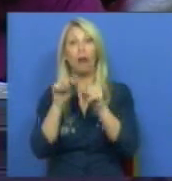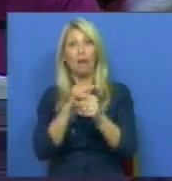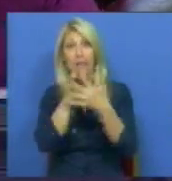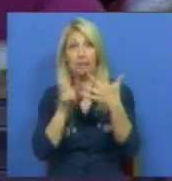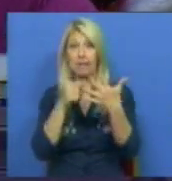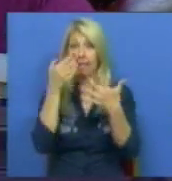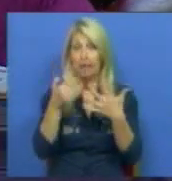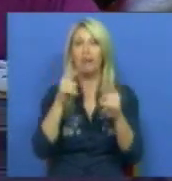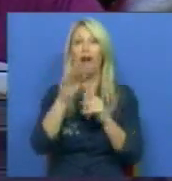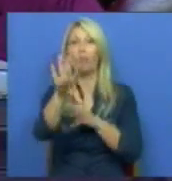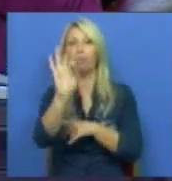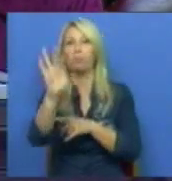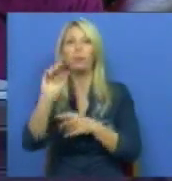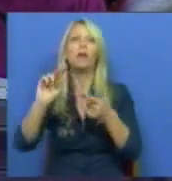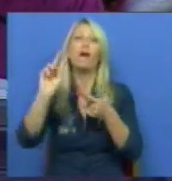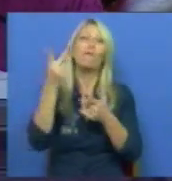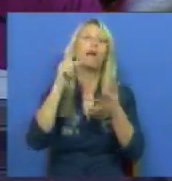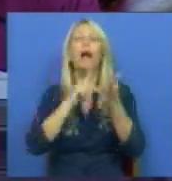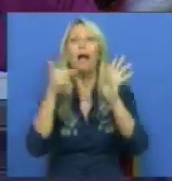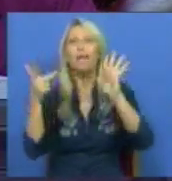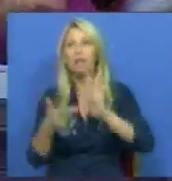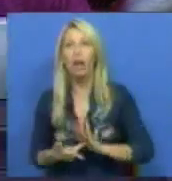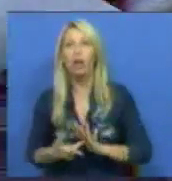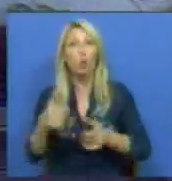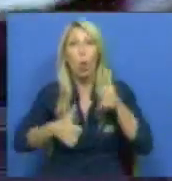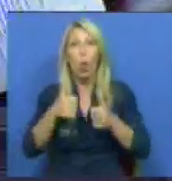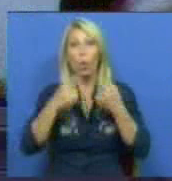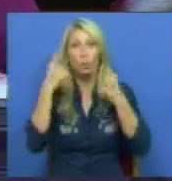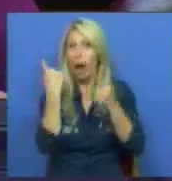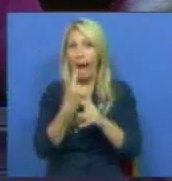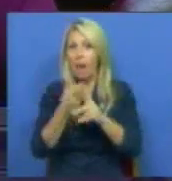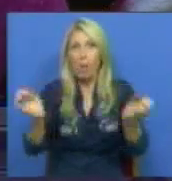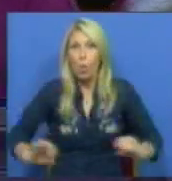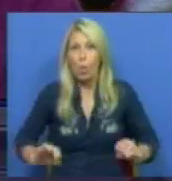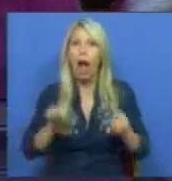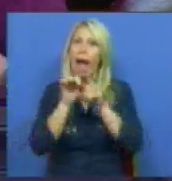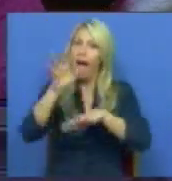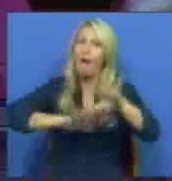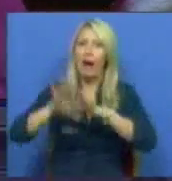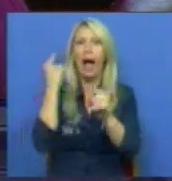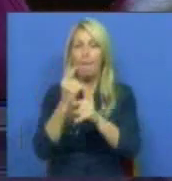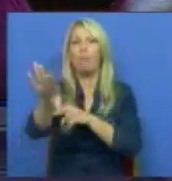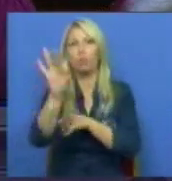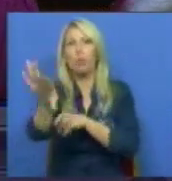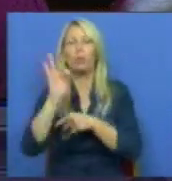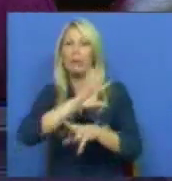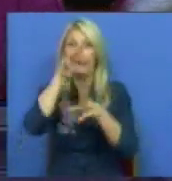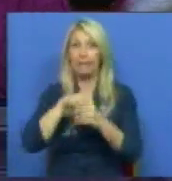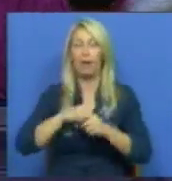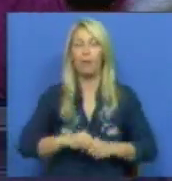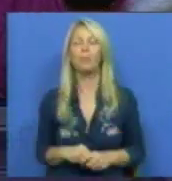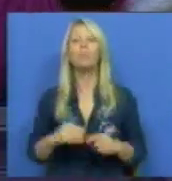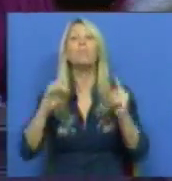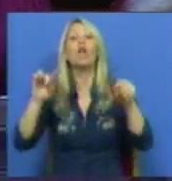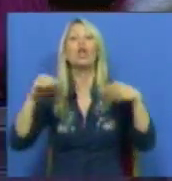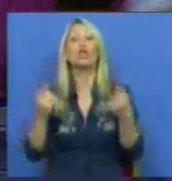técnicos, neste artigo também, estes técnicos nomeiam, mais uma vez não há concurso público, nomeiam os 2 responsáveis técnicos pelo Parque do Coa e pelo Museu do Coa.